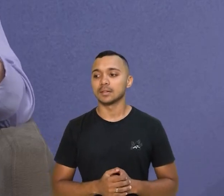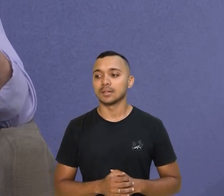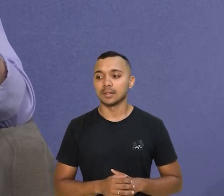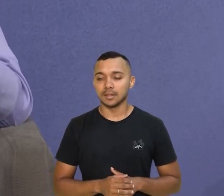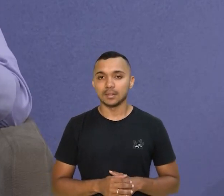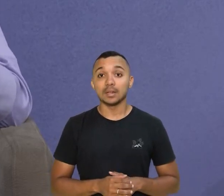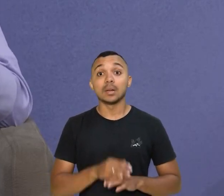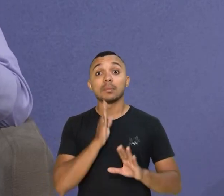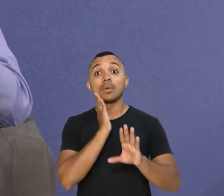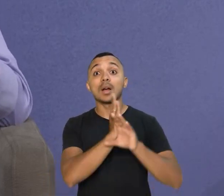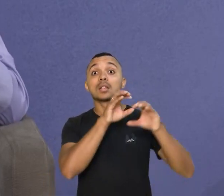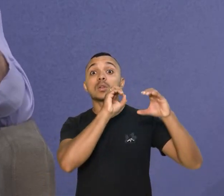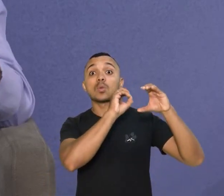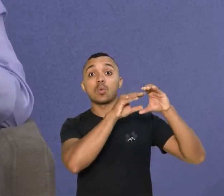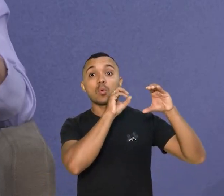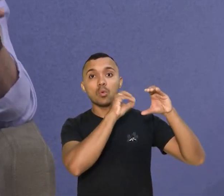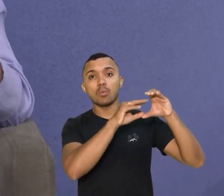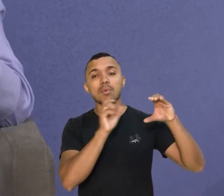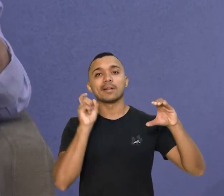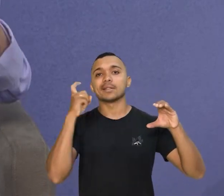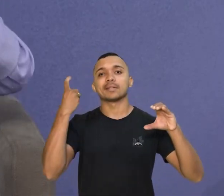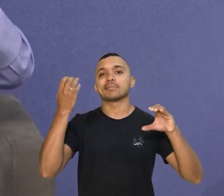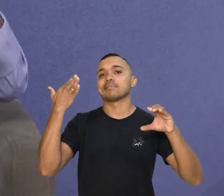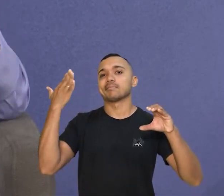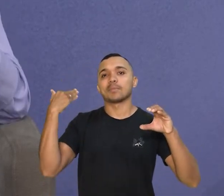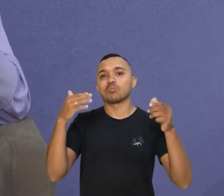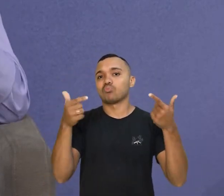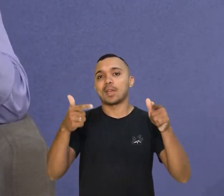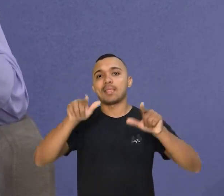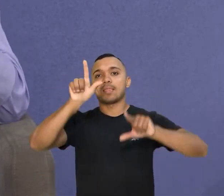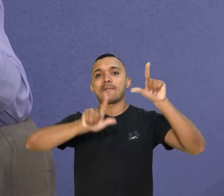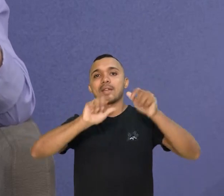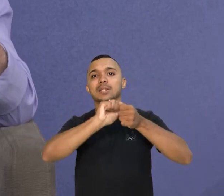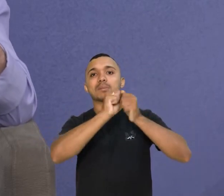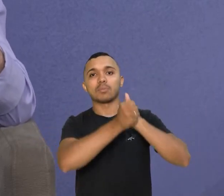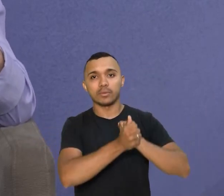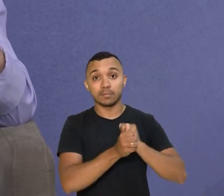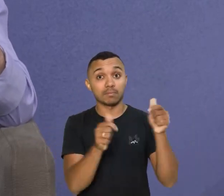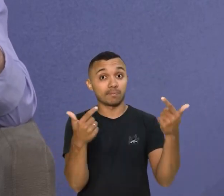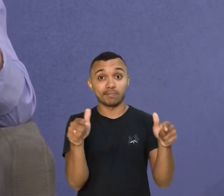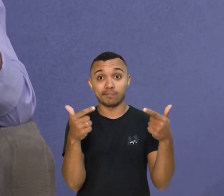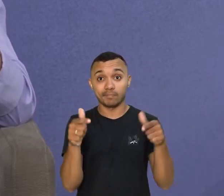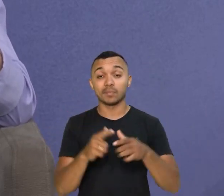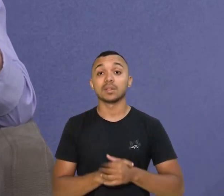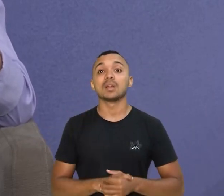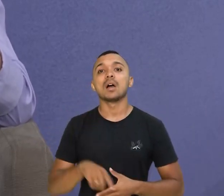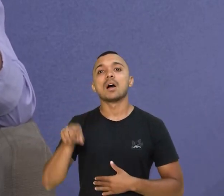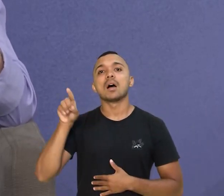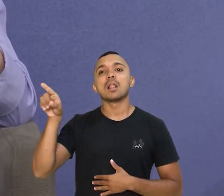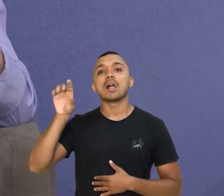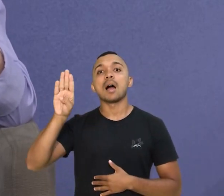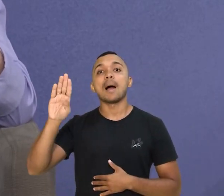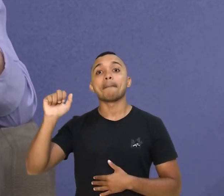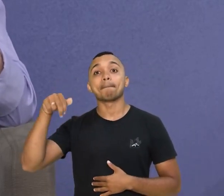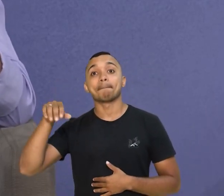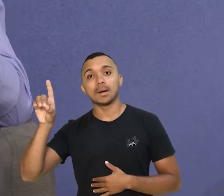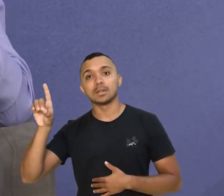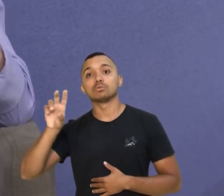Que passava na Globo, inclusive. Não tinha canais esportivos, não tinha isso, não. A Globo passava. A Band que passava também, no Show de